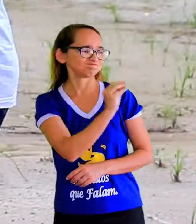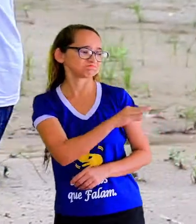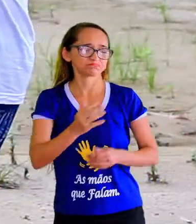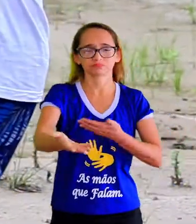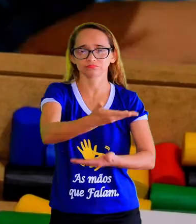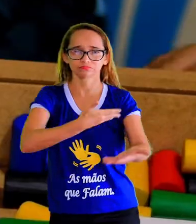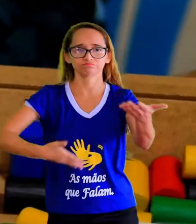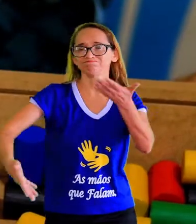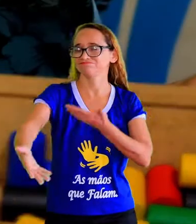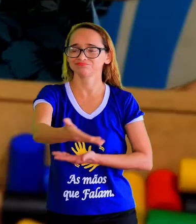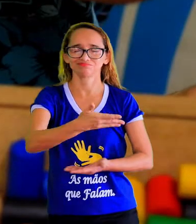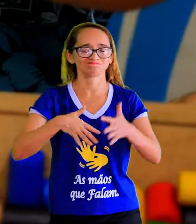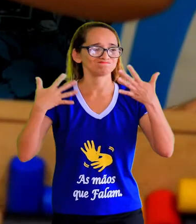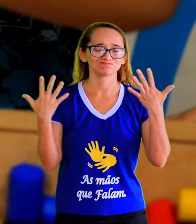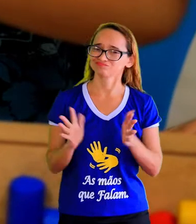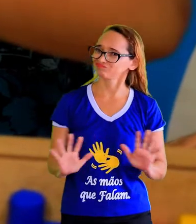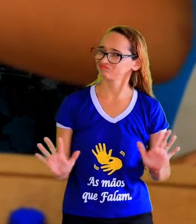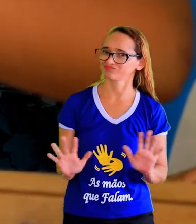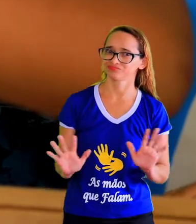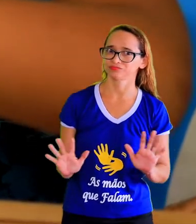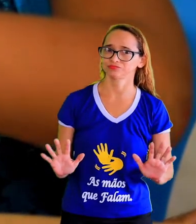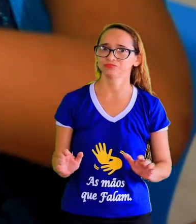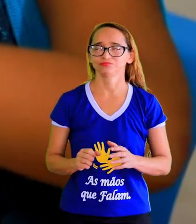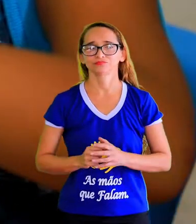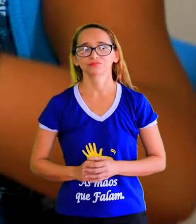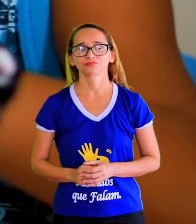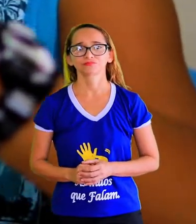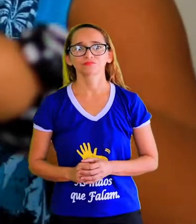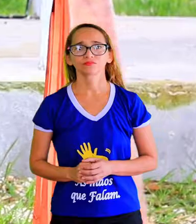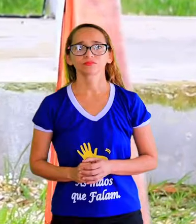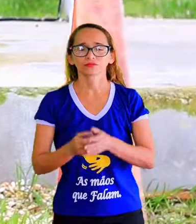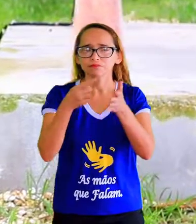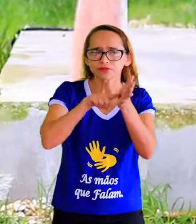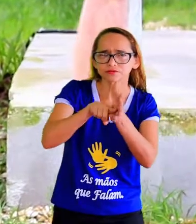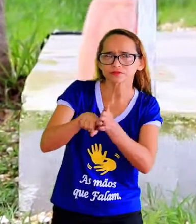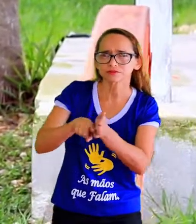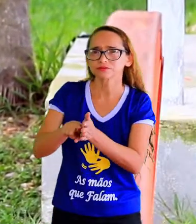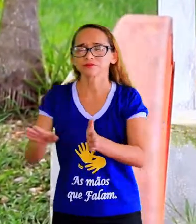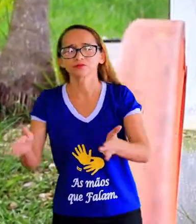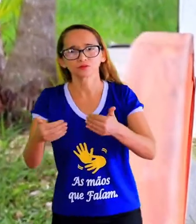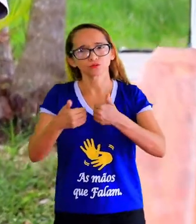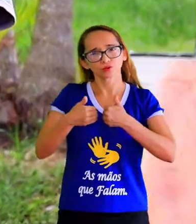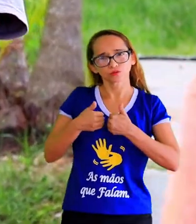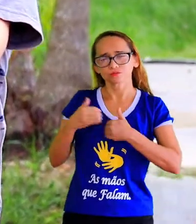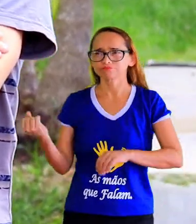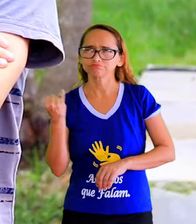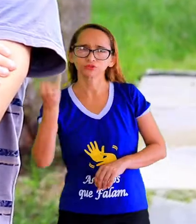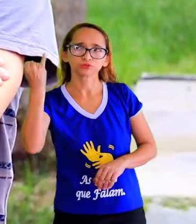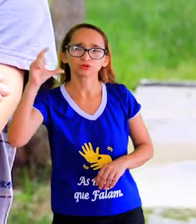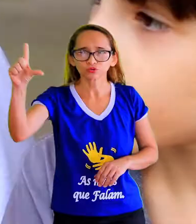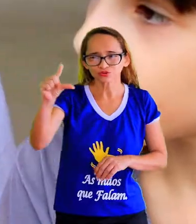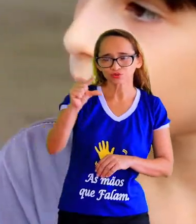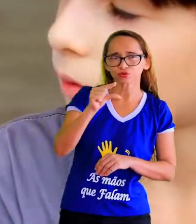interações sociais, interesses obsessivos e comportamentos repetitivos. O diagnóstico precoce é o caminho mais eficaz para